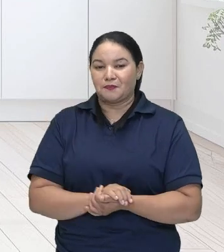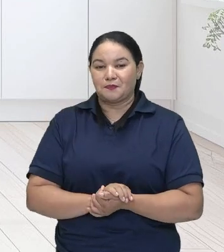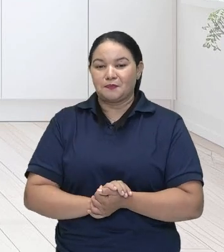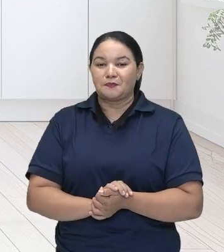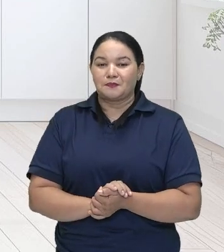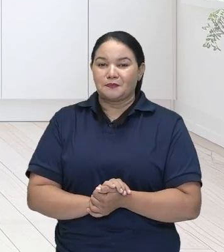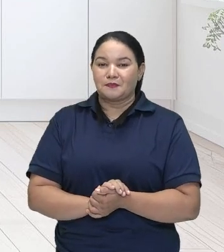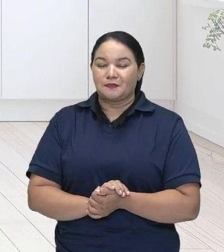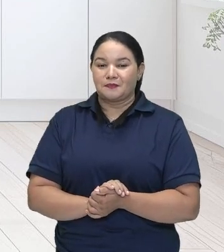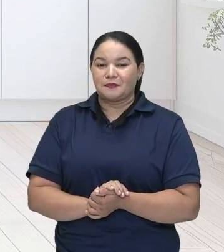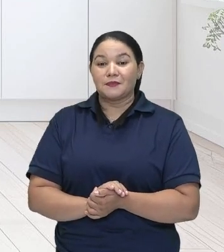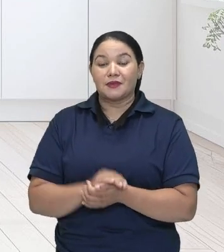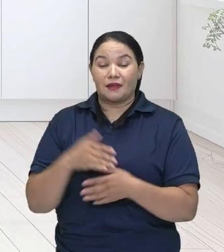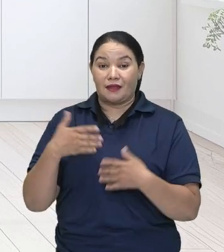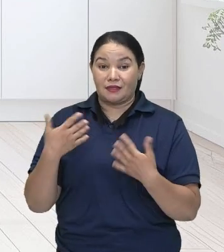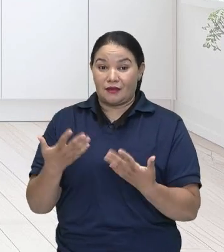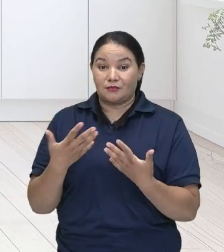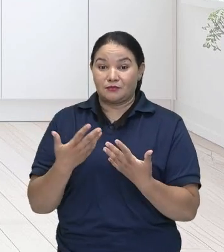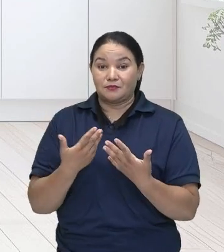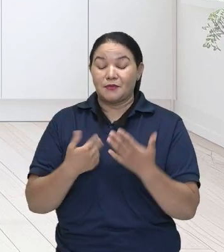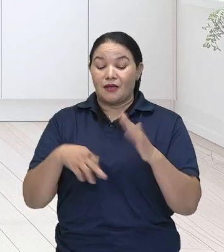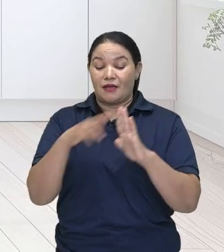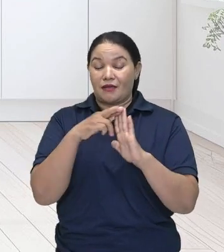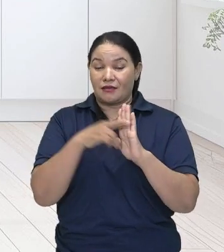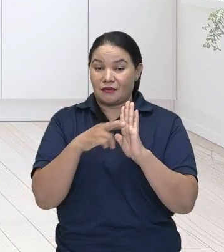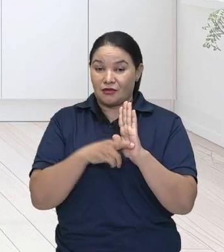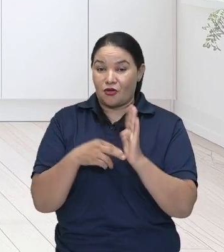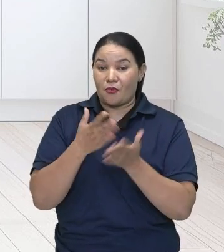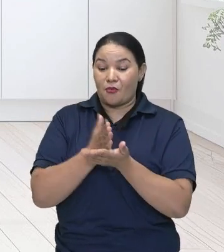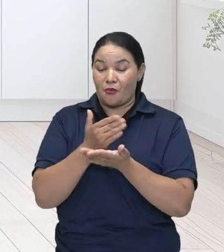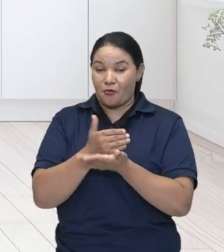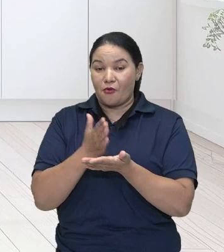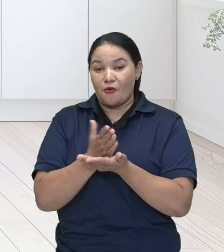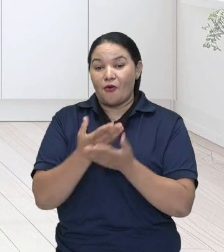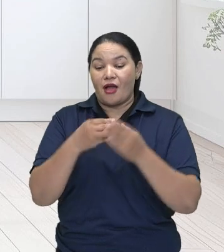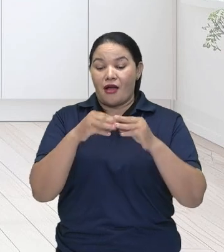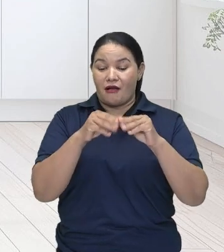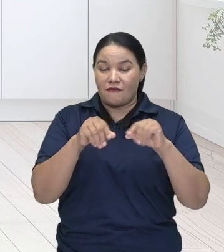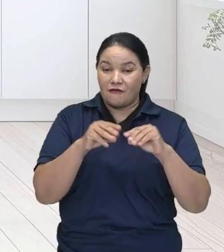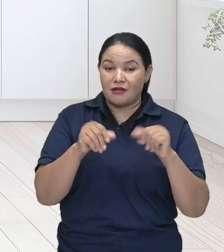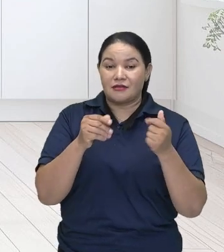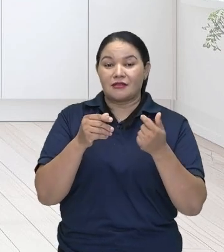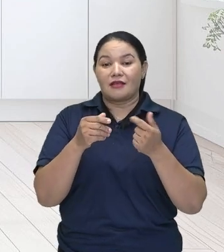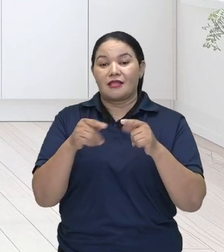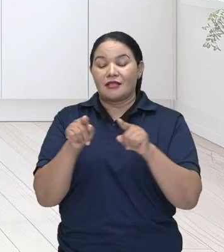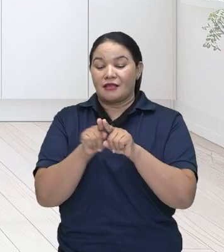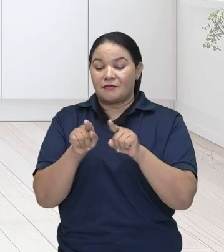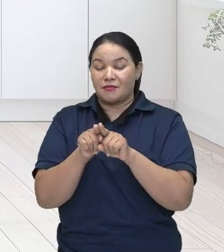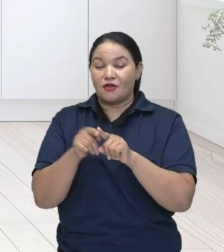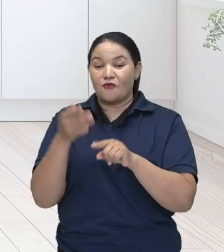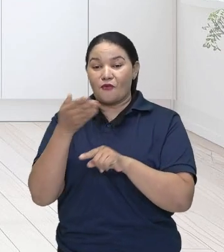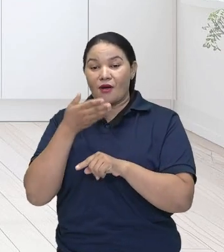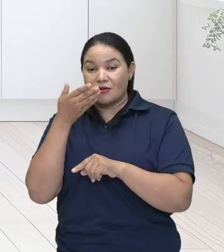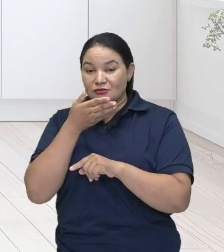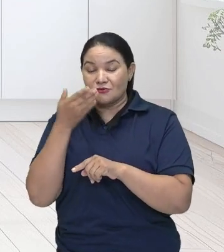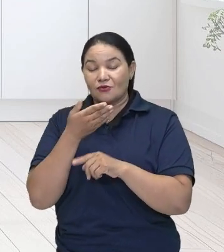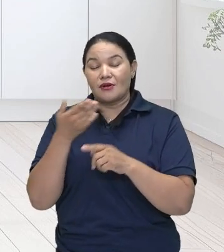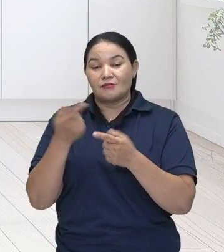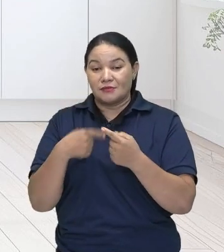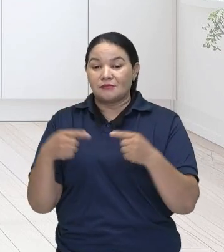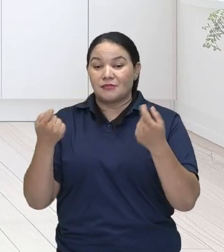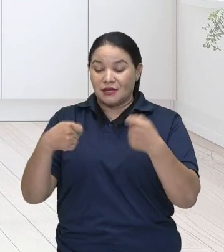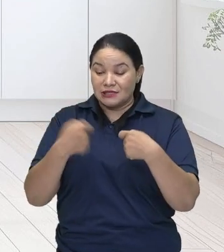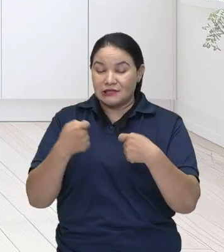ingredientes. Assim como uma receita de bolo, onde a farinha e açúcar, elas se combinam